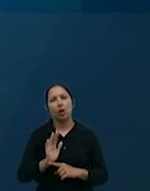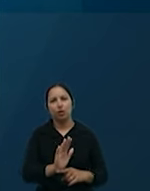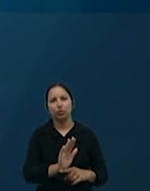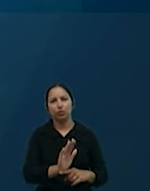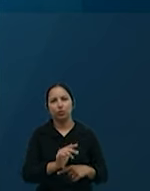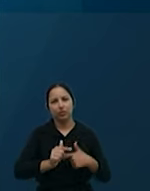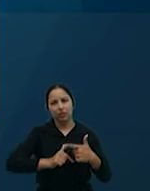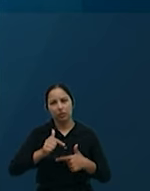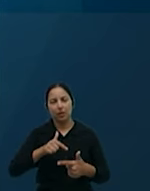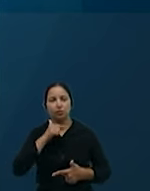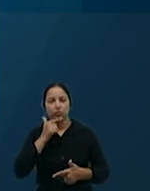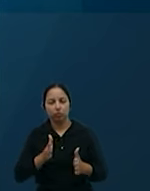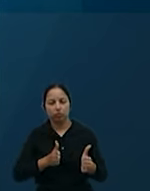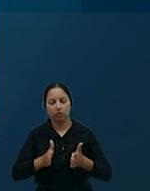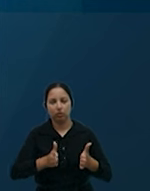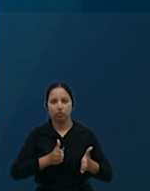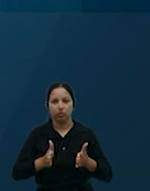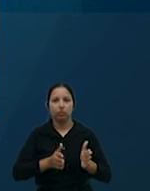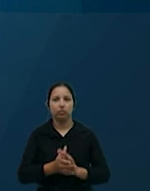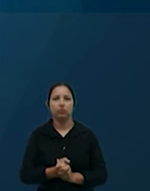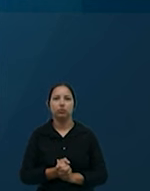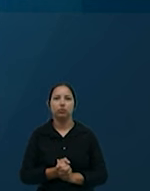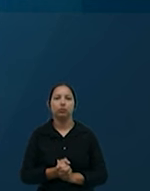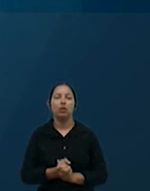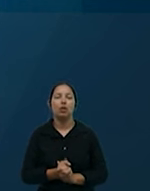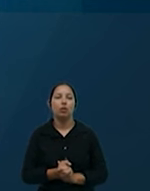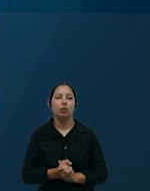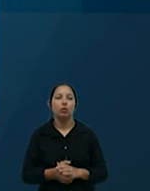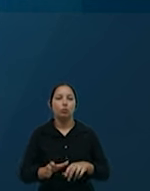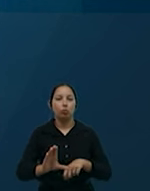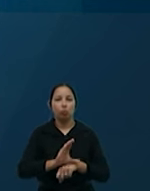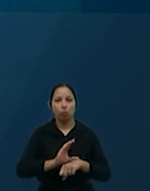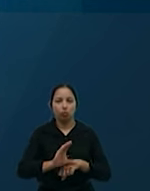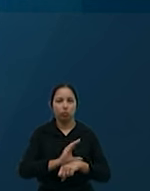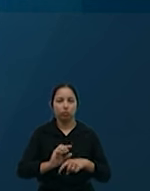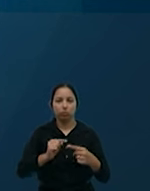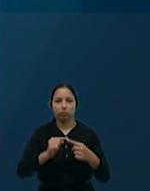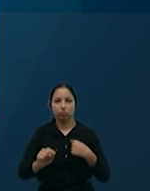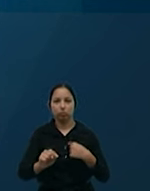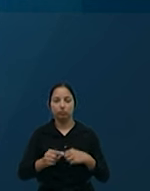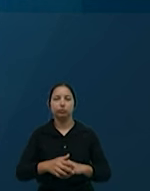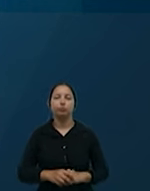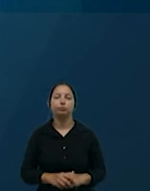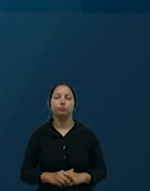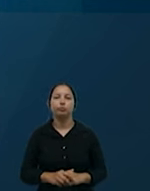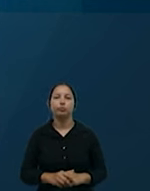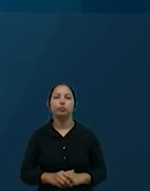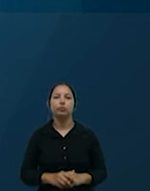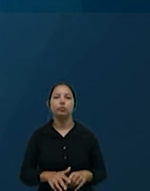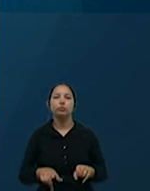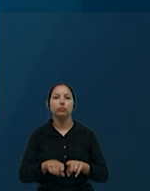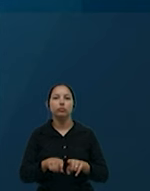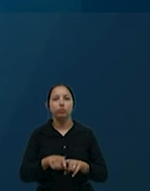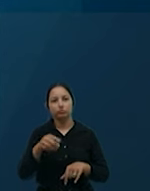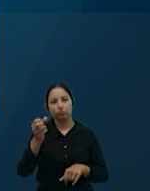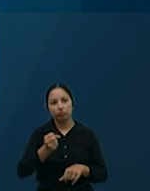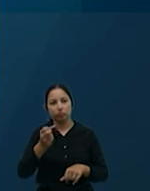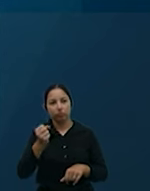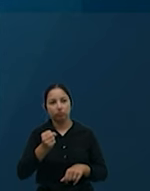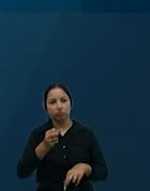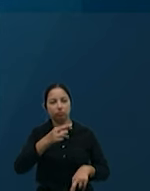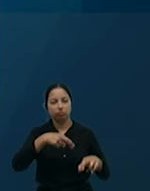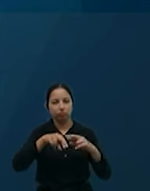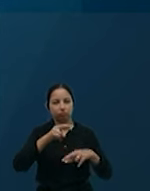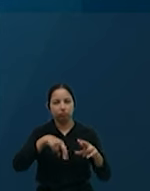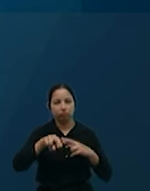sua inconstitucionalidade reconhecida. Além disso, nos casos de revisão de benefícios fundados em provas